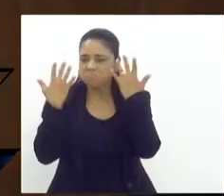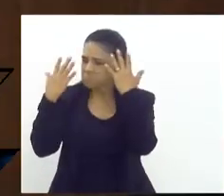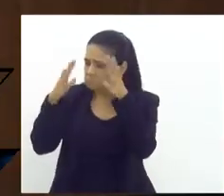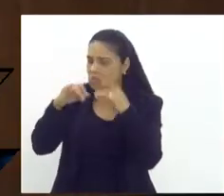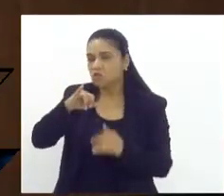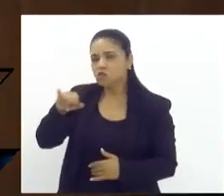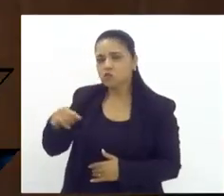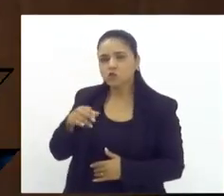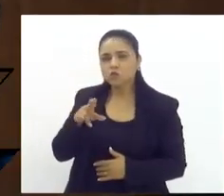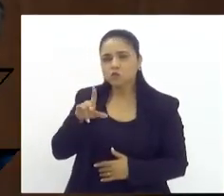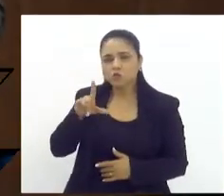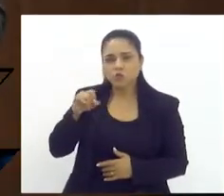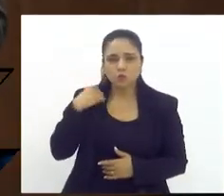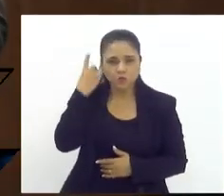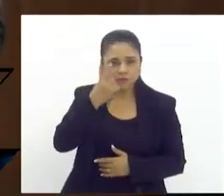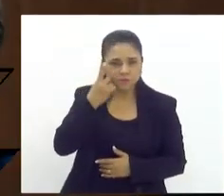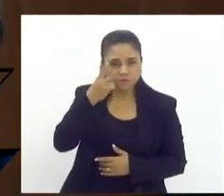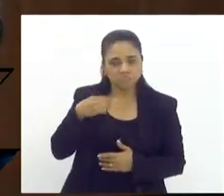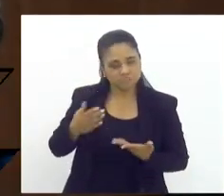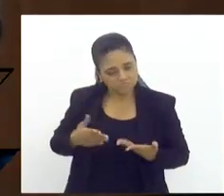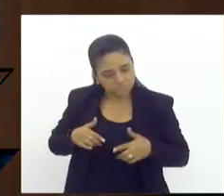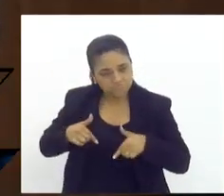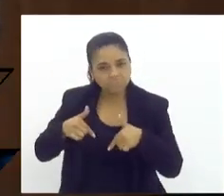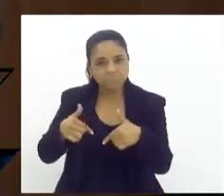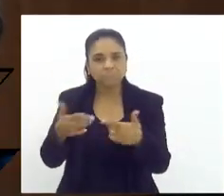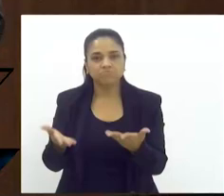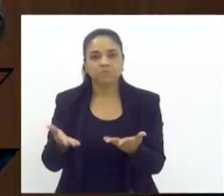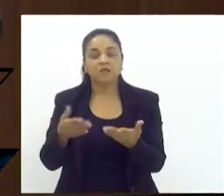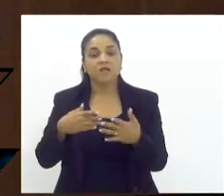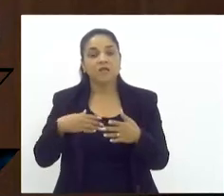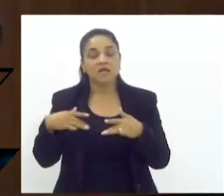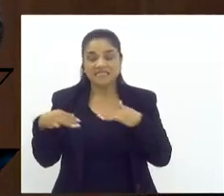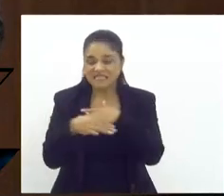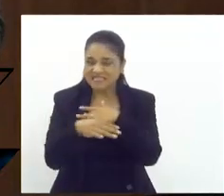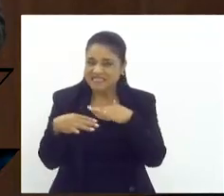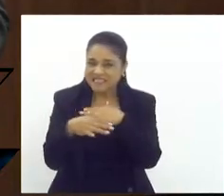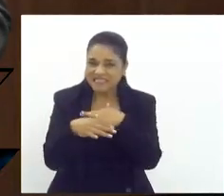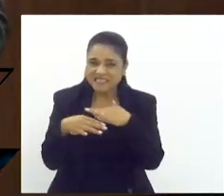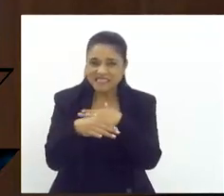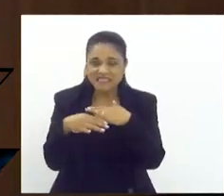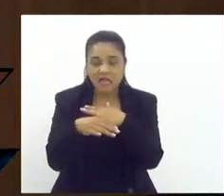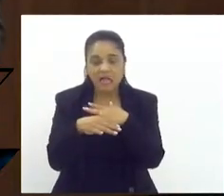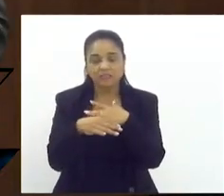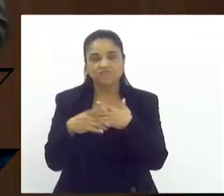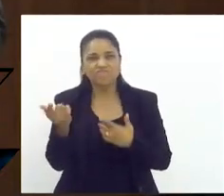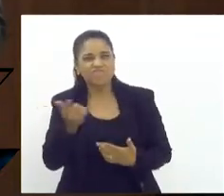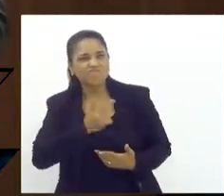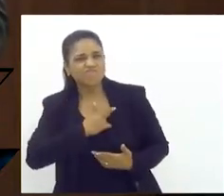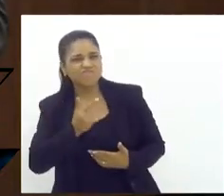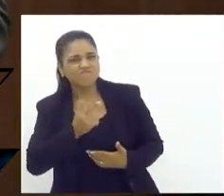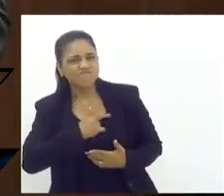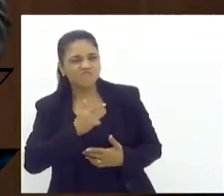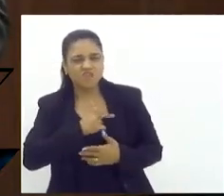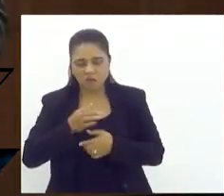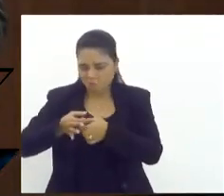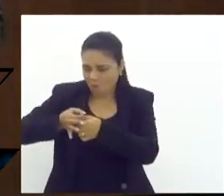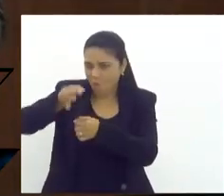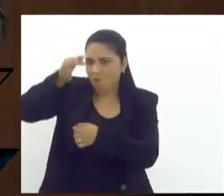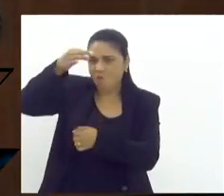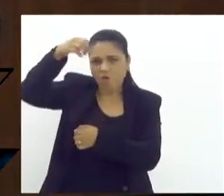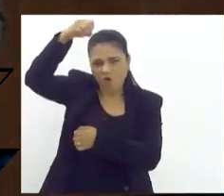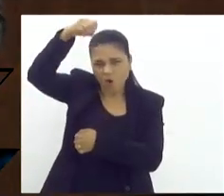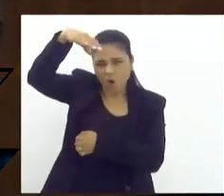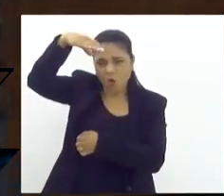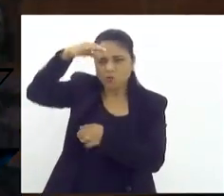Rocha por essa iniciativa realmente as cidades ficam de uma forma muito feia aqueles postes com aquele